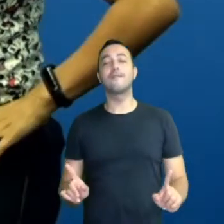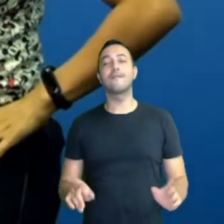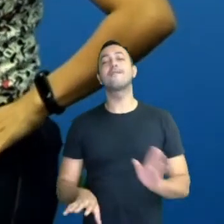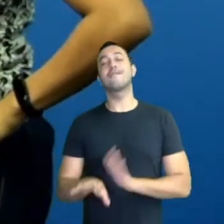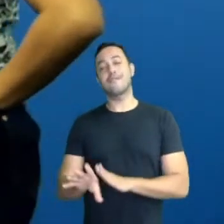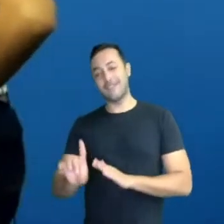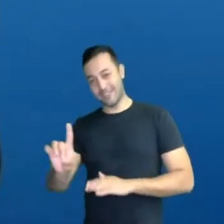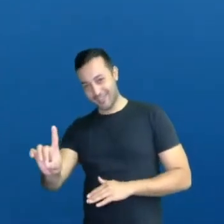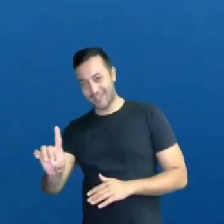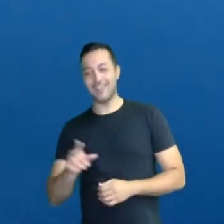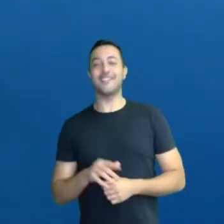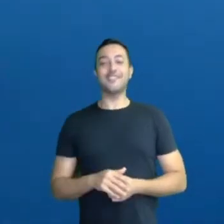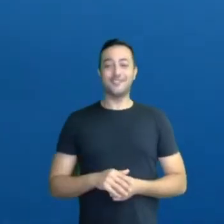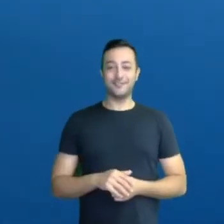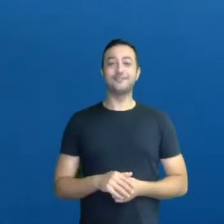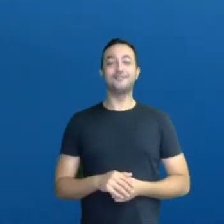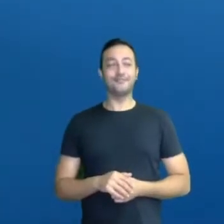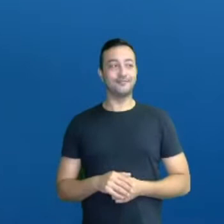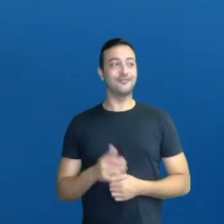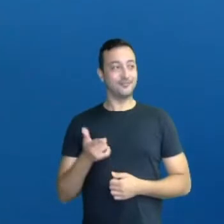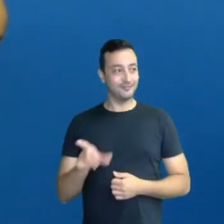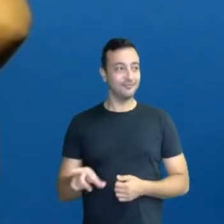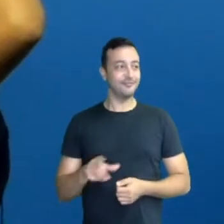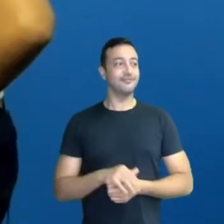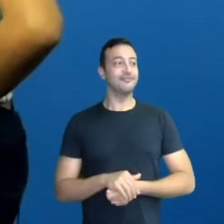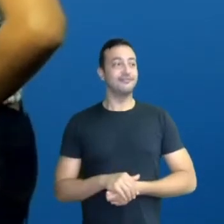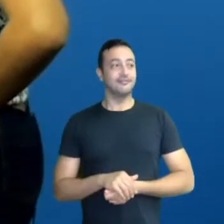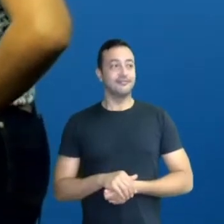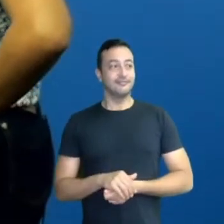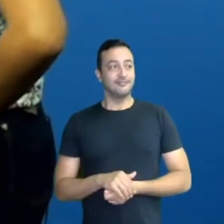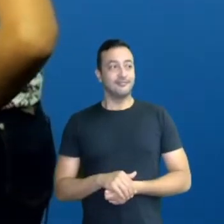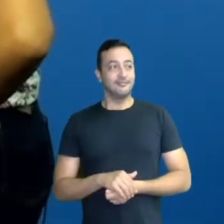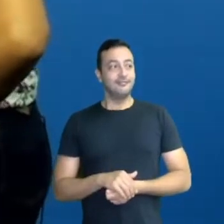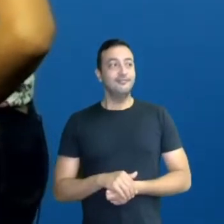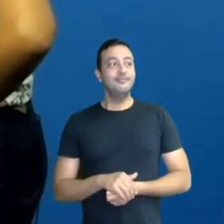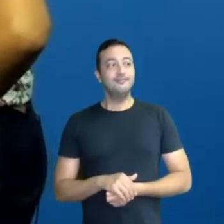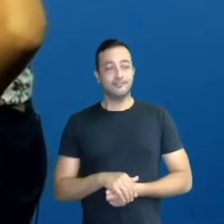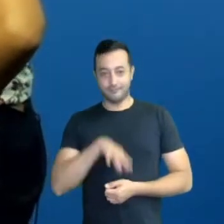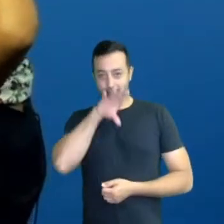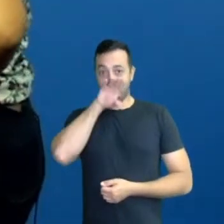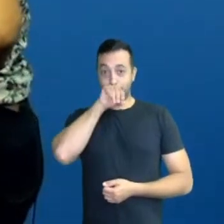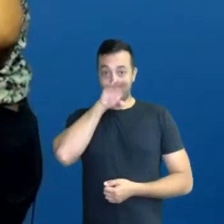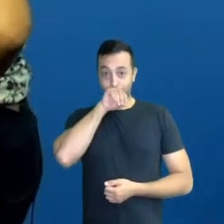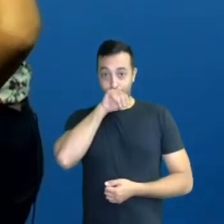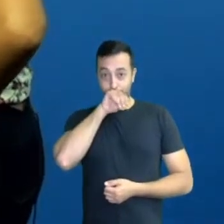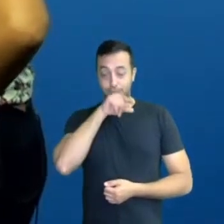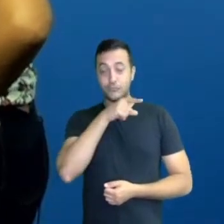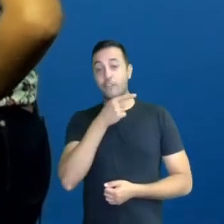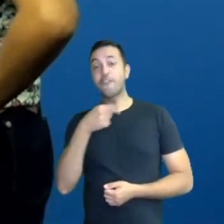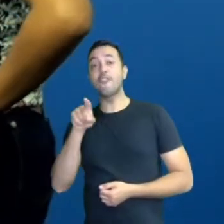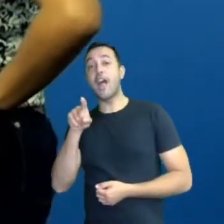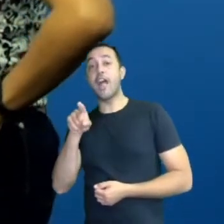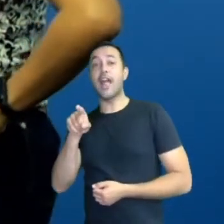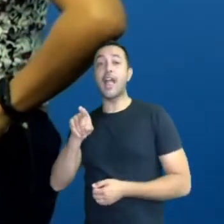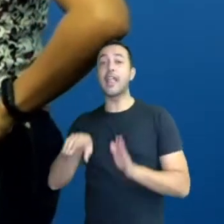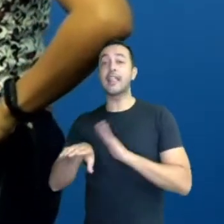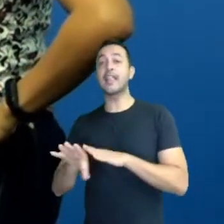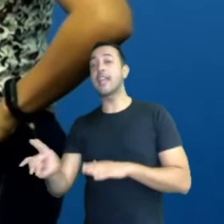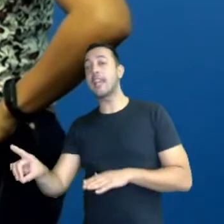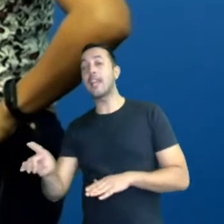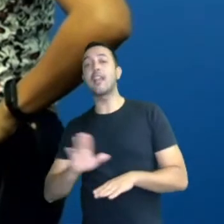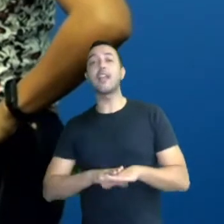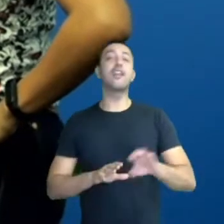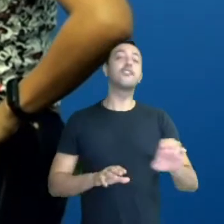Para a direita. Passa mais uma vez. O pato vai para a direita ou para a esquerda?